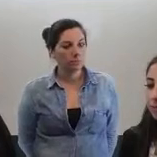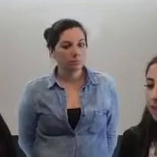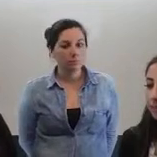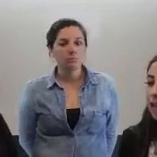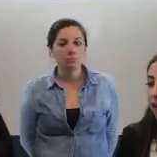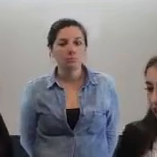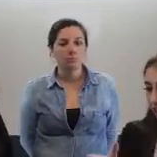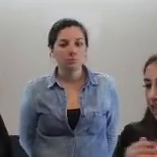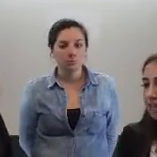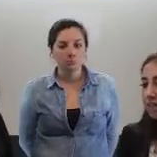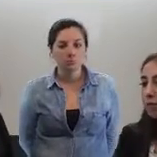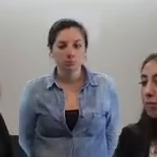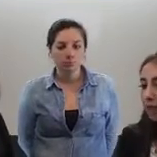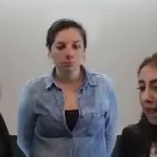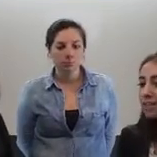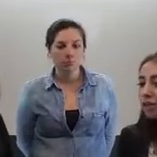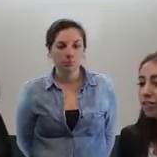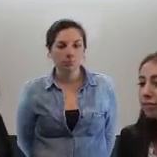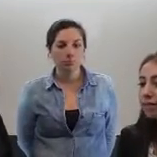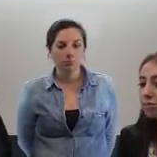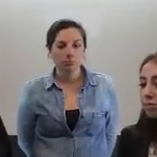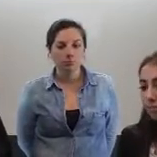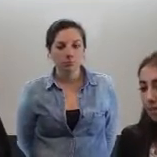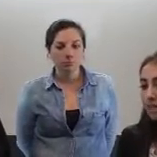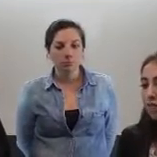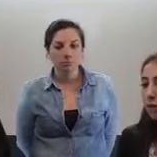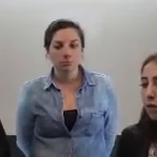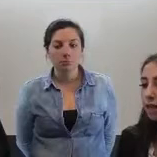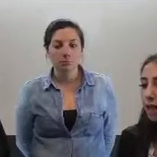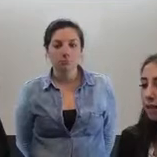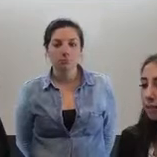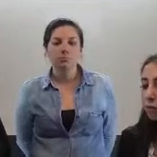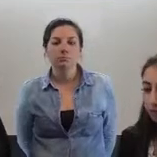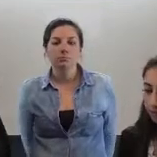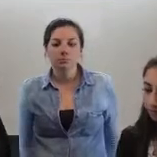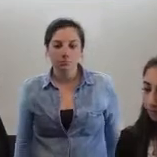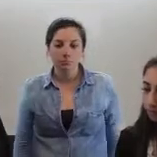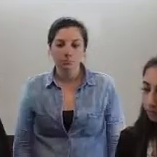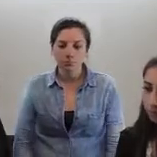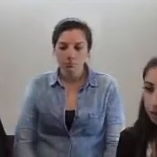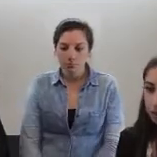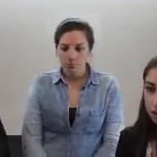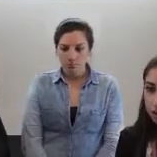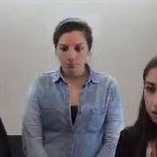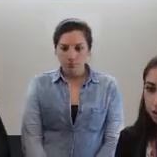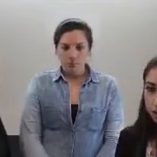um dos termos, né? A gente tem aqui exemplo, mulheres not feminismo. Mas serve para qualquer busca.